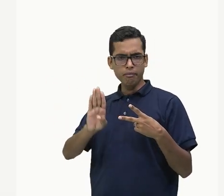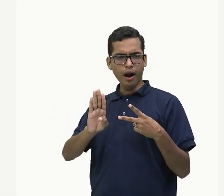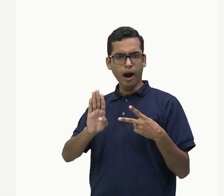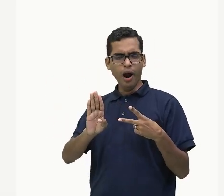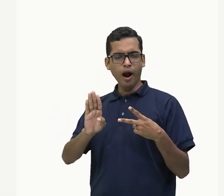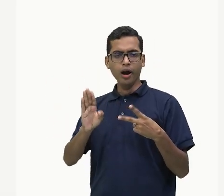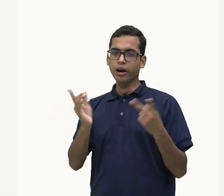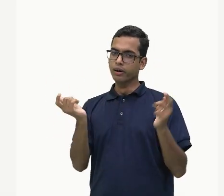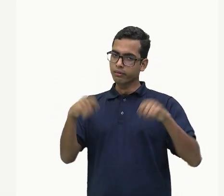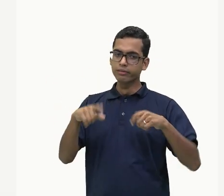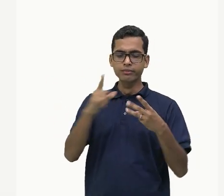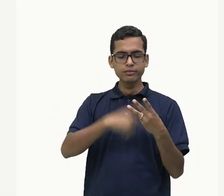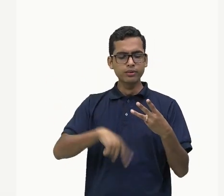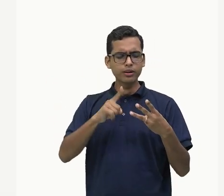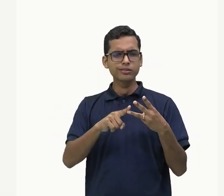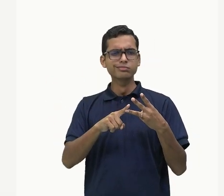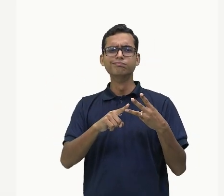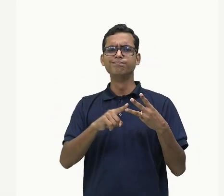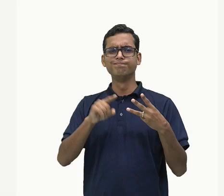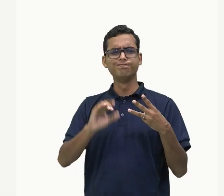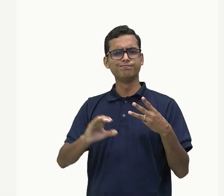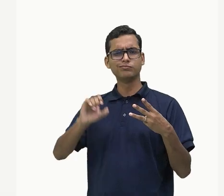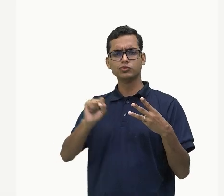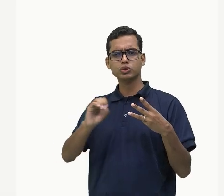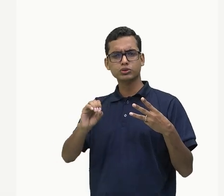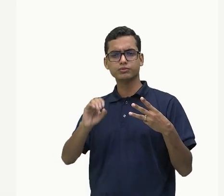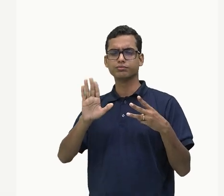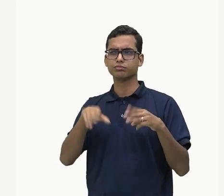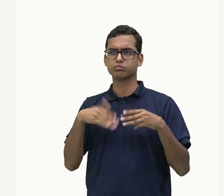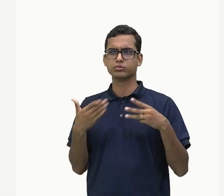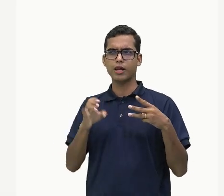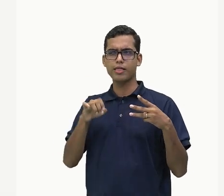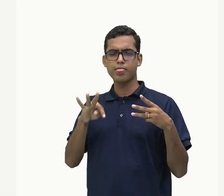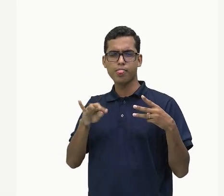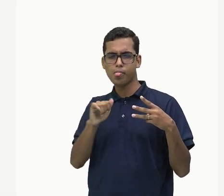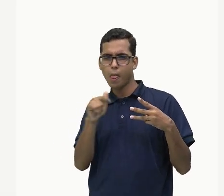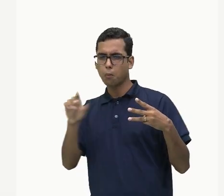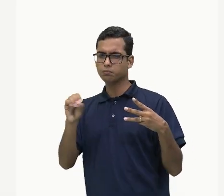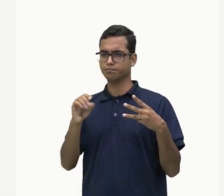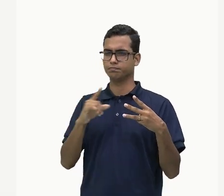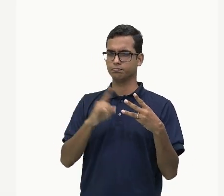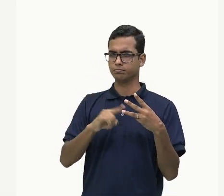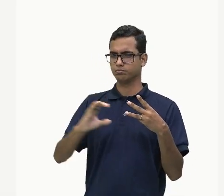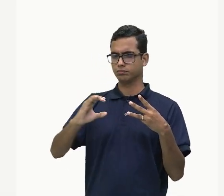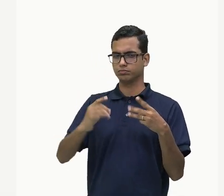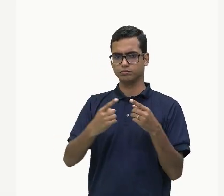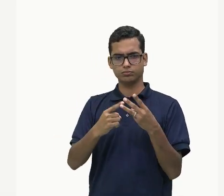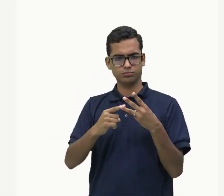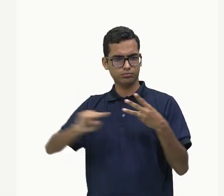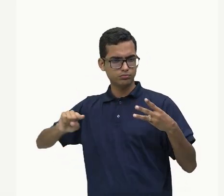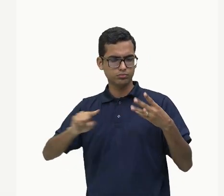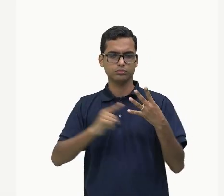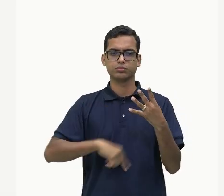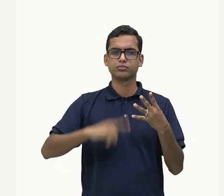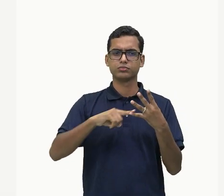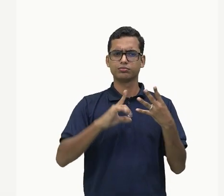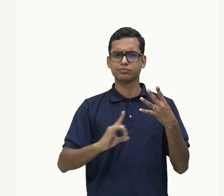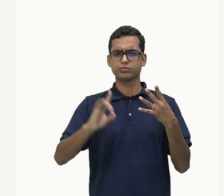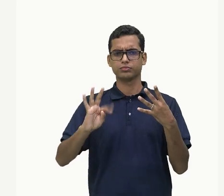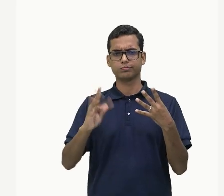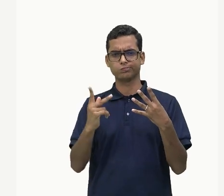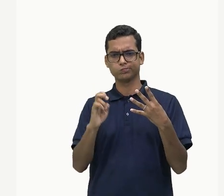So, então, it was raining. Então, estava chovendo. Não, não cabe, né? A letra C não é possível. Then também vem muito